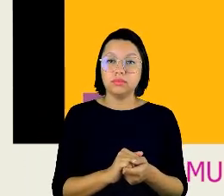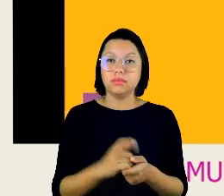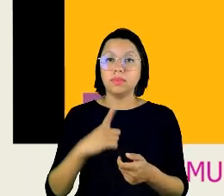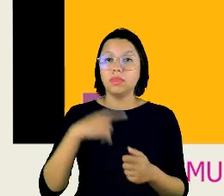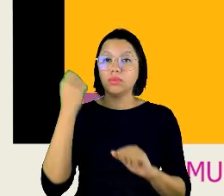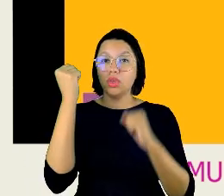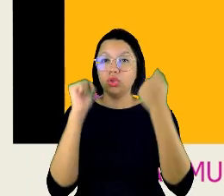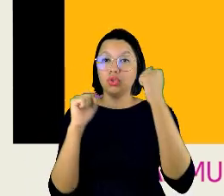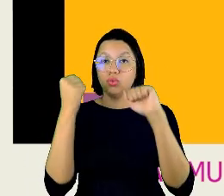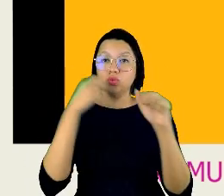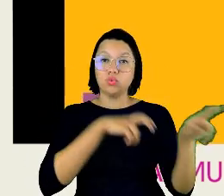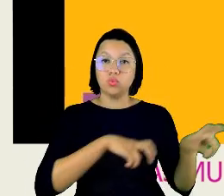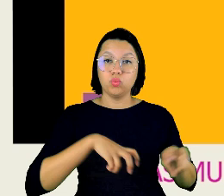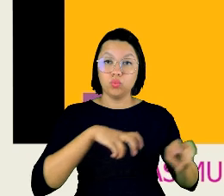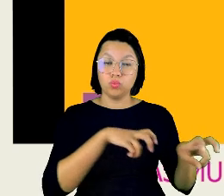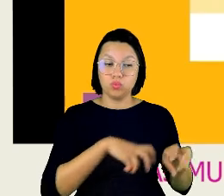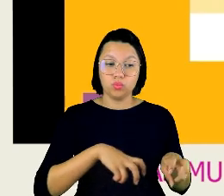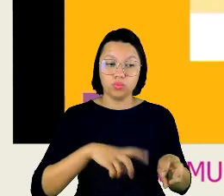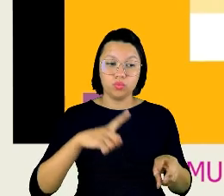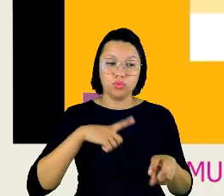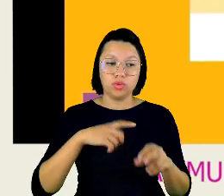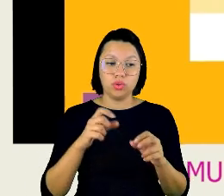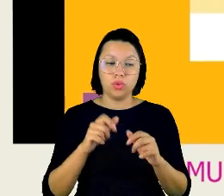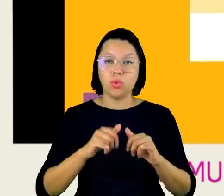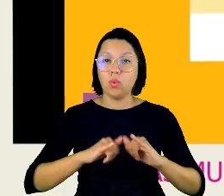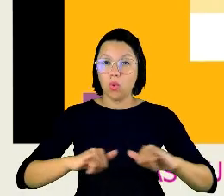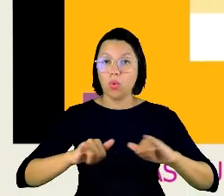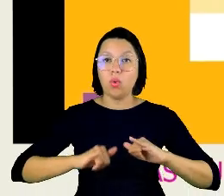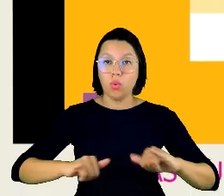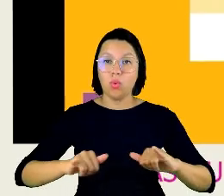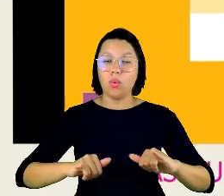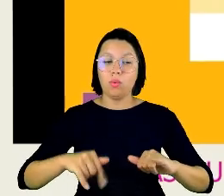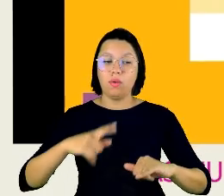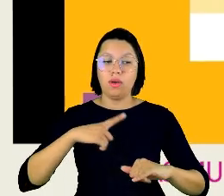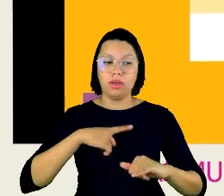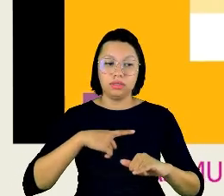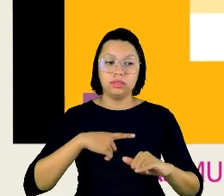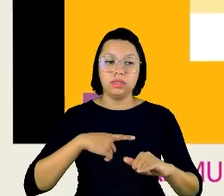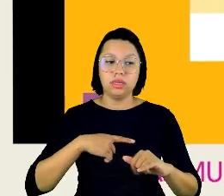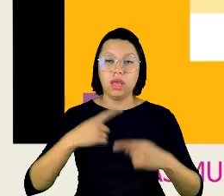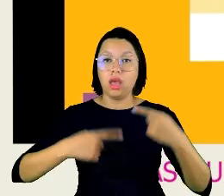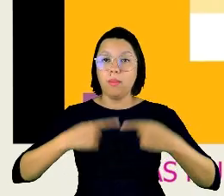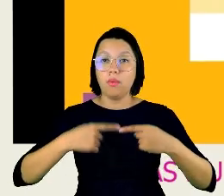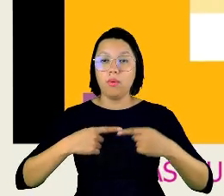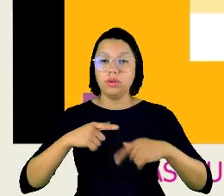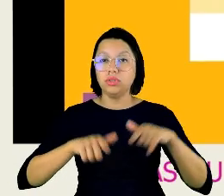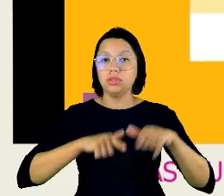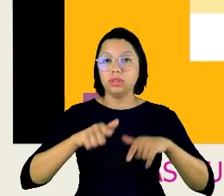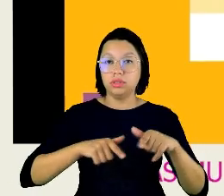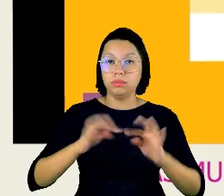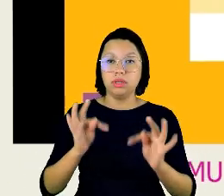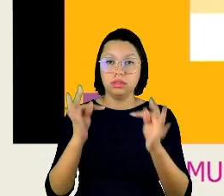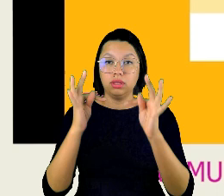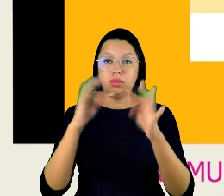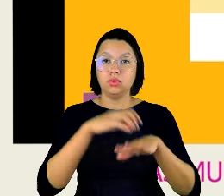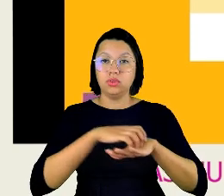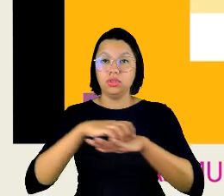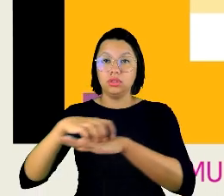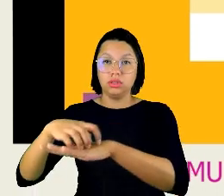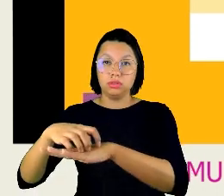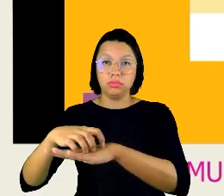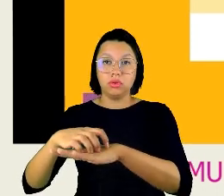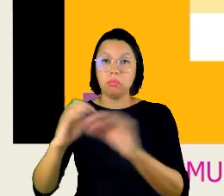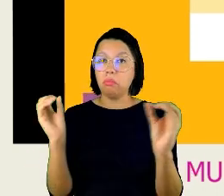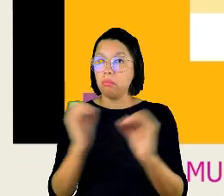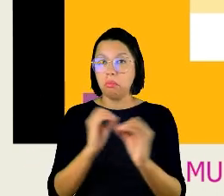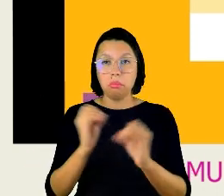a indústria do agronegócio, a gente tem o comércio, a gente tem a política, serviços, tecnologia, transportes.